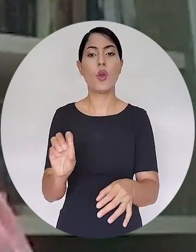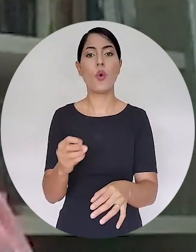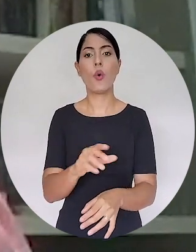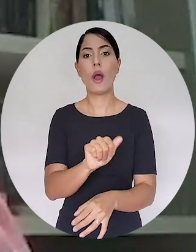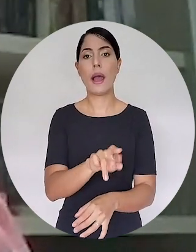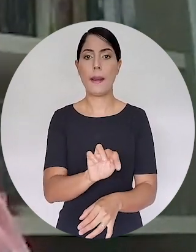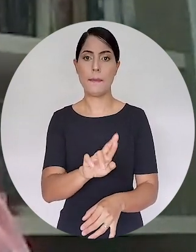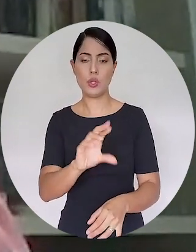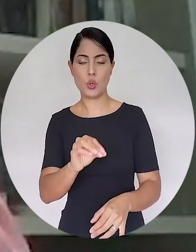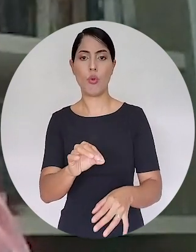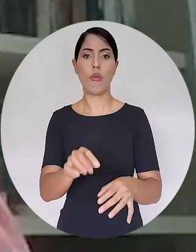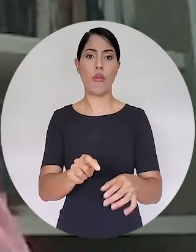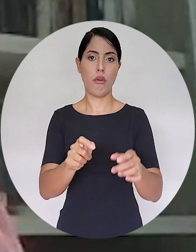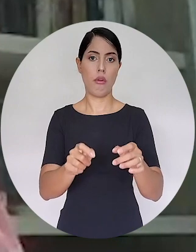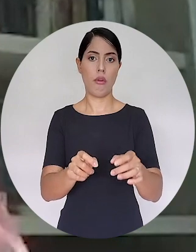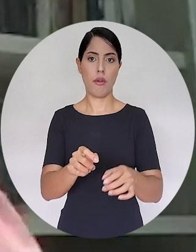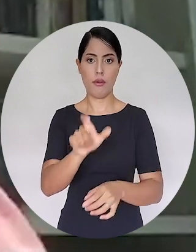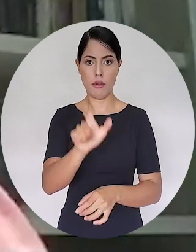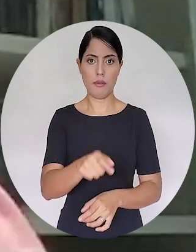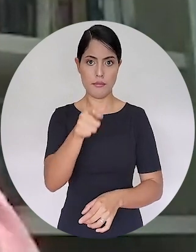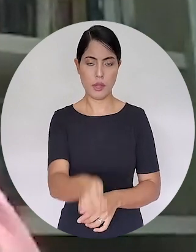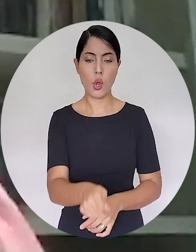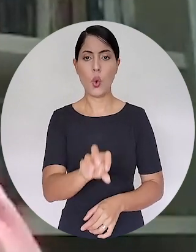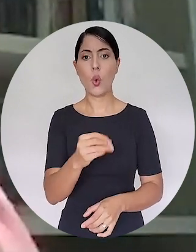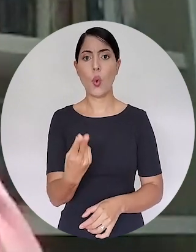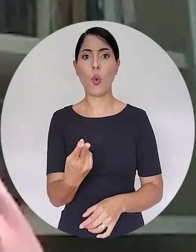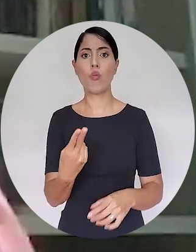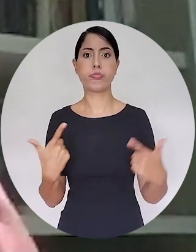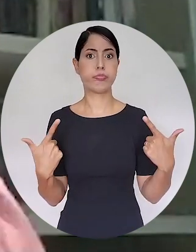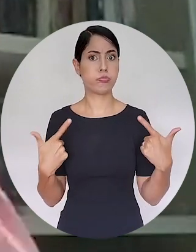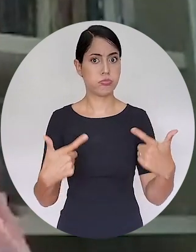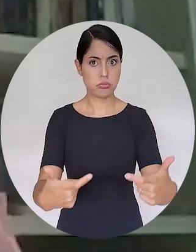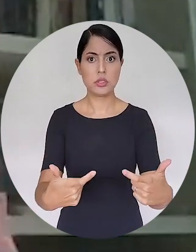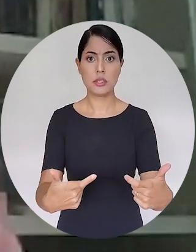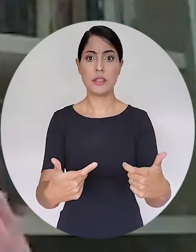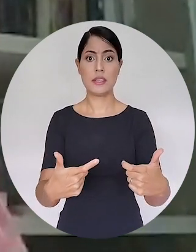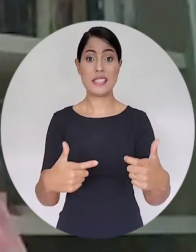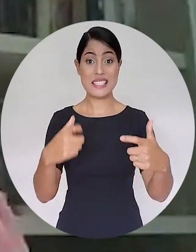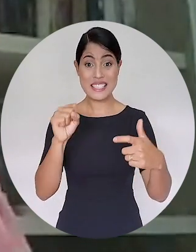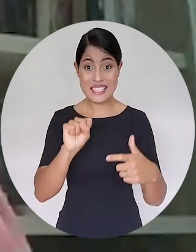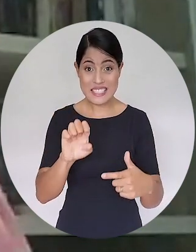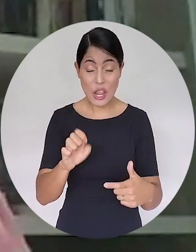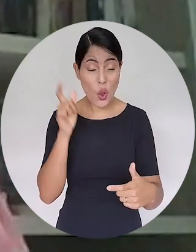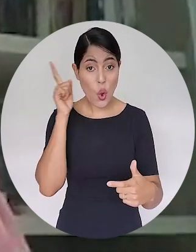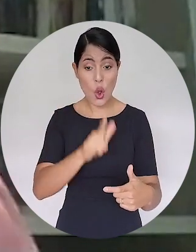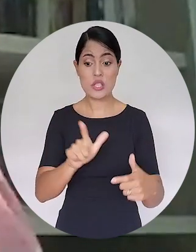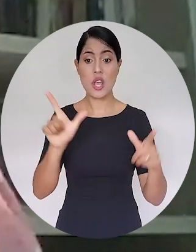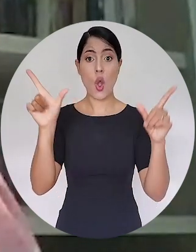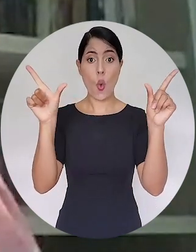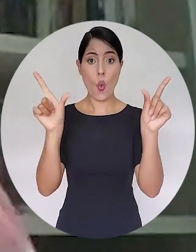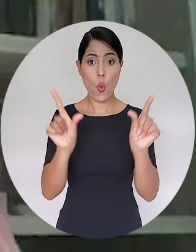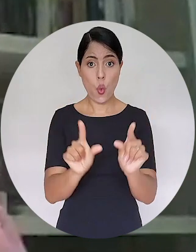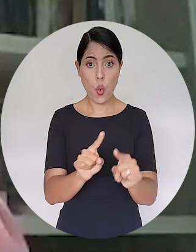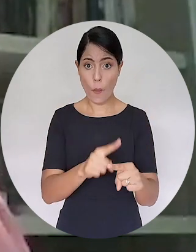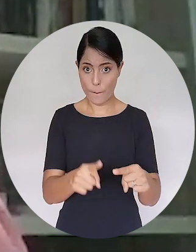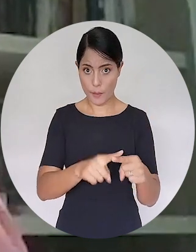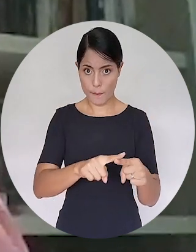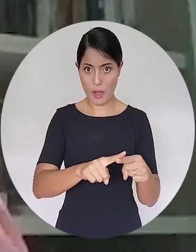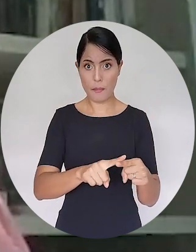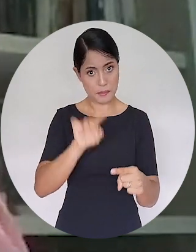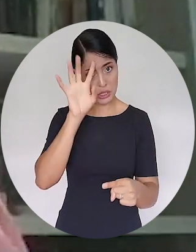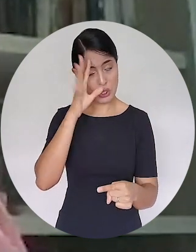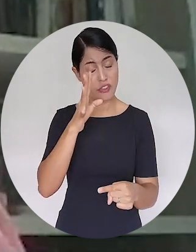um juiz, por um árbitro, ou até levado a uma guerra, né? Se você conseguir, pelo menos, reduzir,